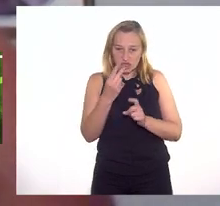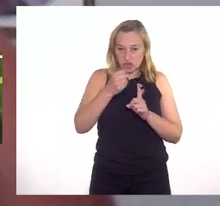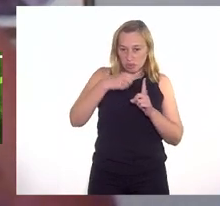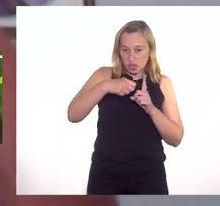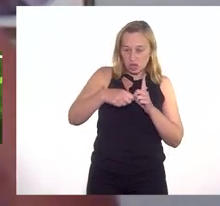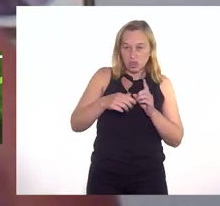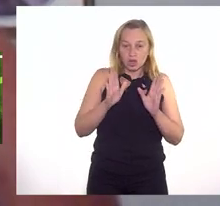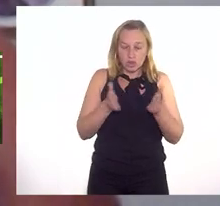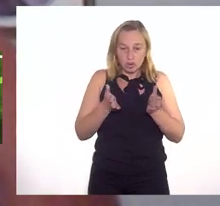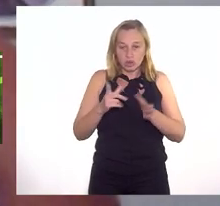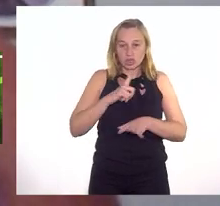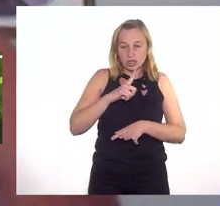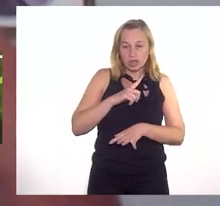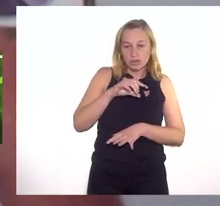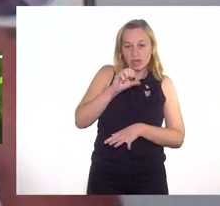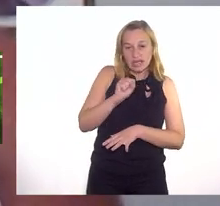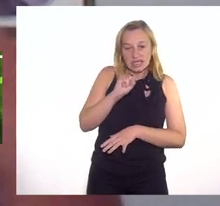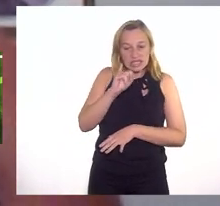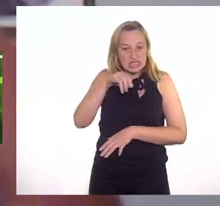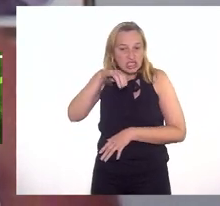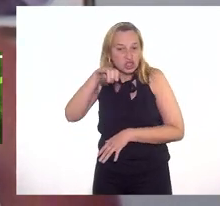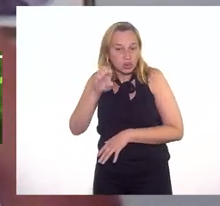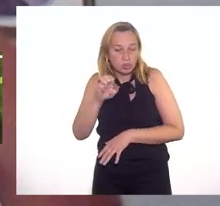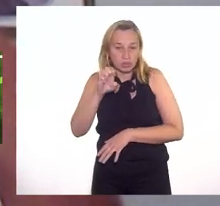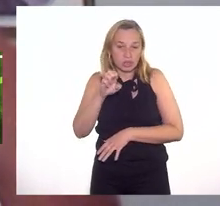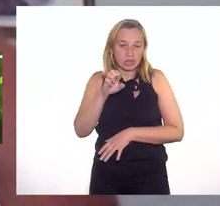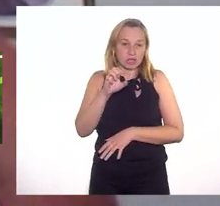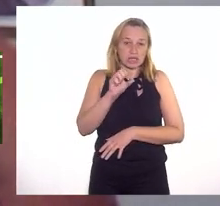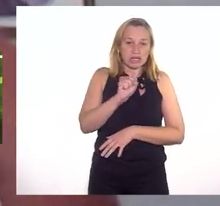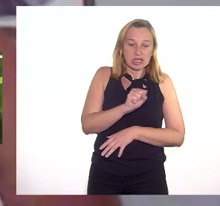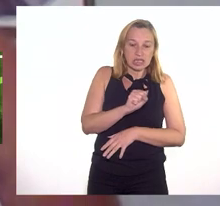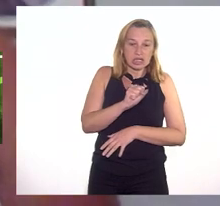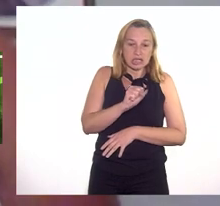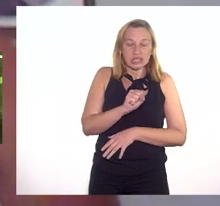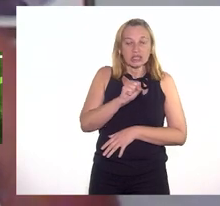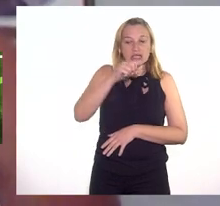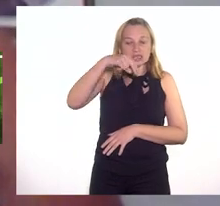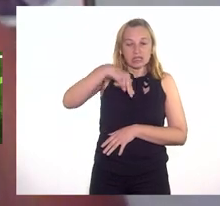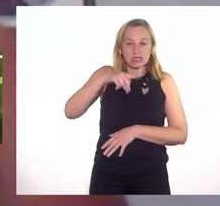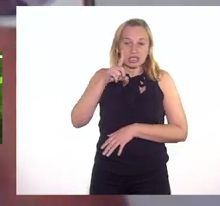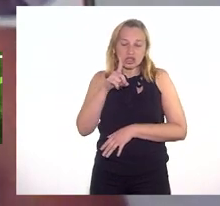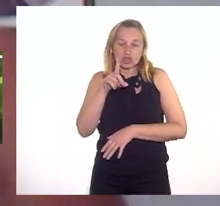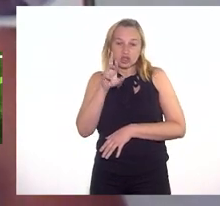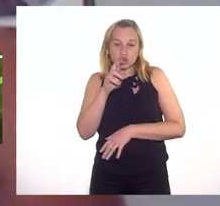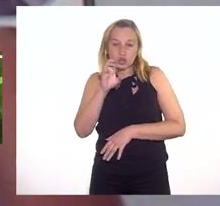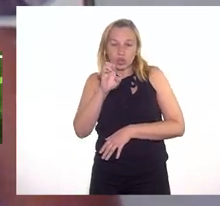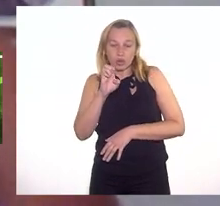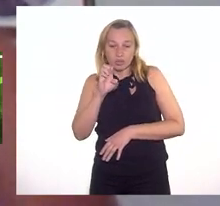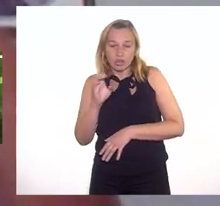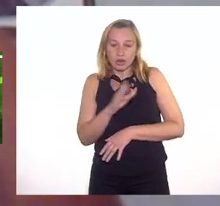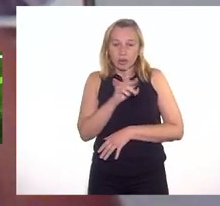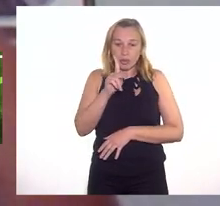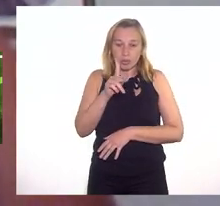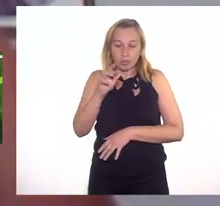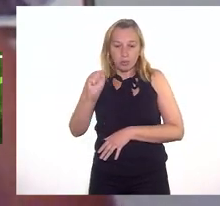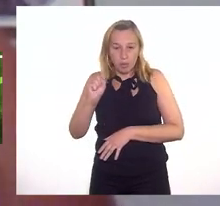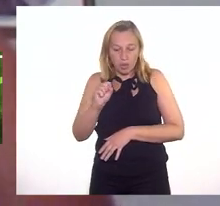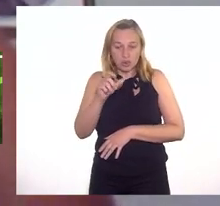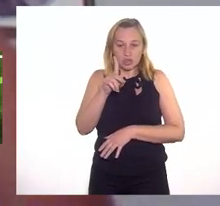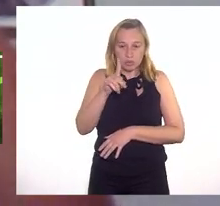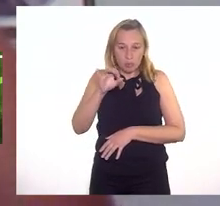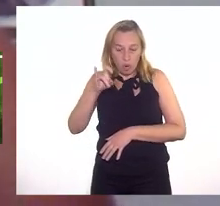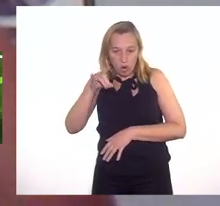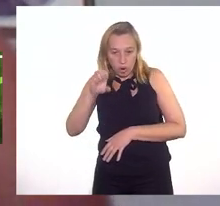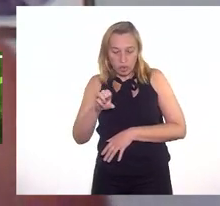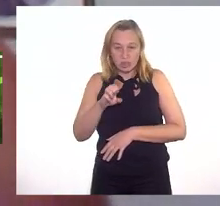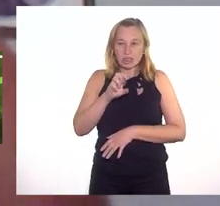uma síndrome em decorrência dela, que se chama síndrome pós-pólio. Essa síndrome acomete cerca de 75% dos